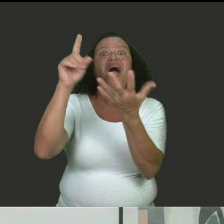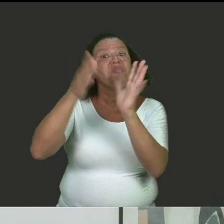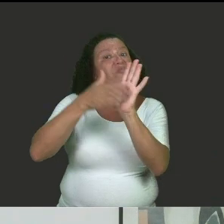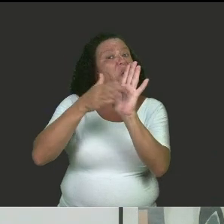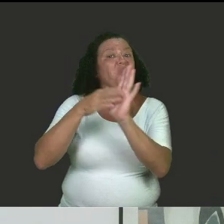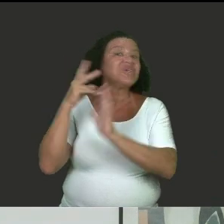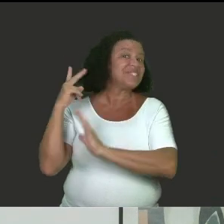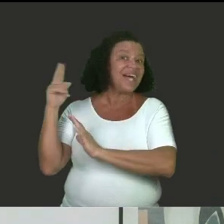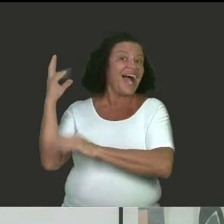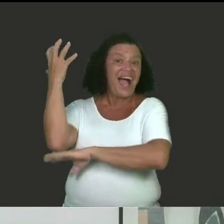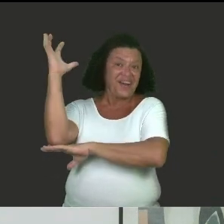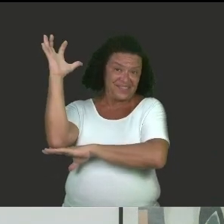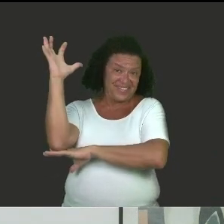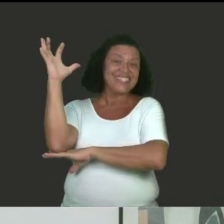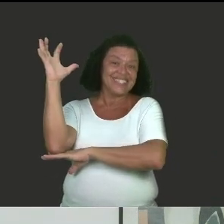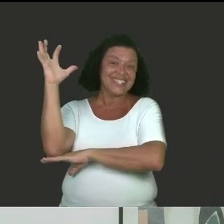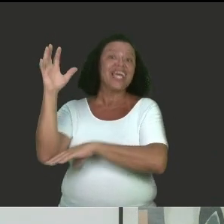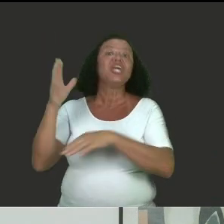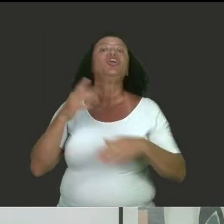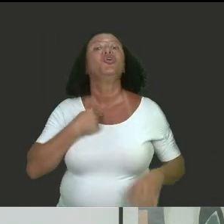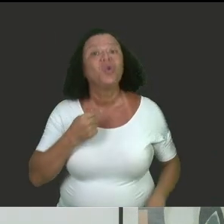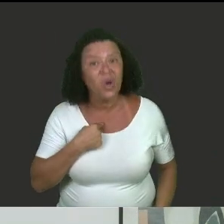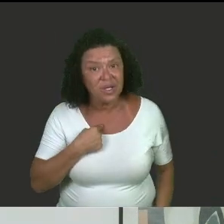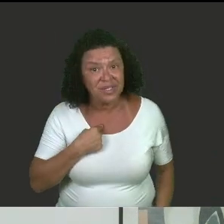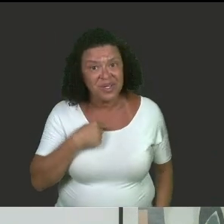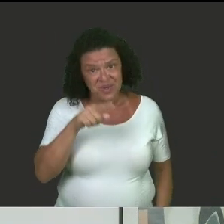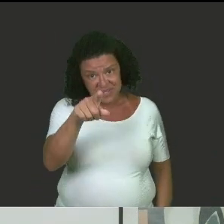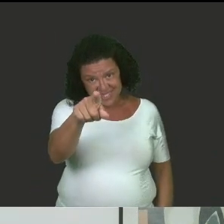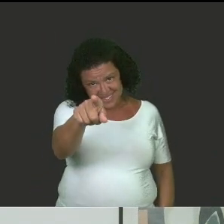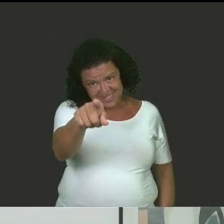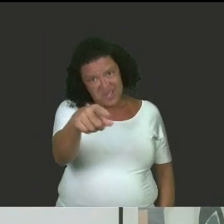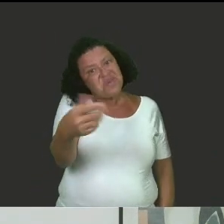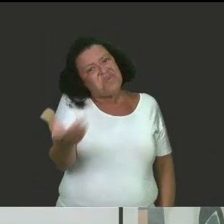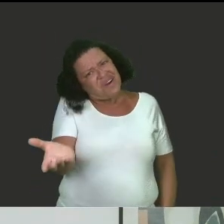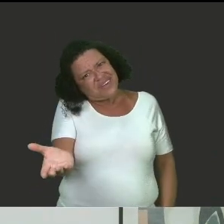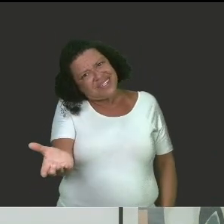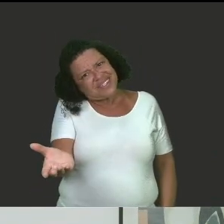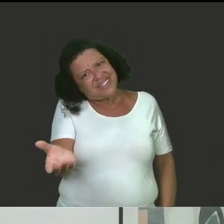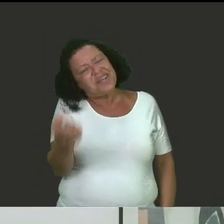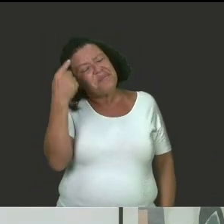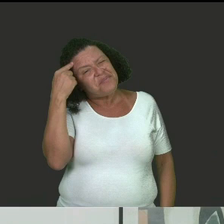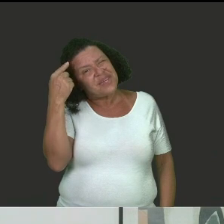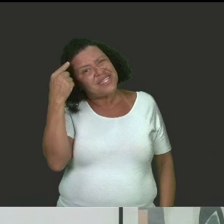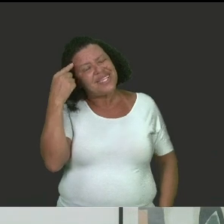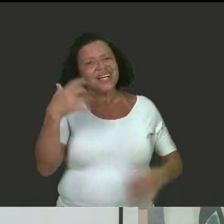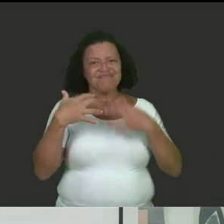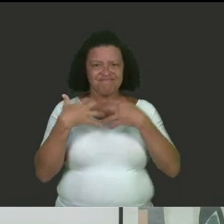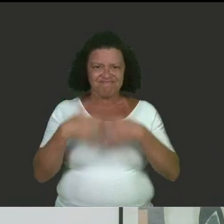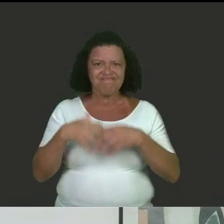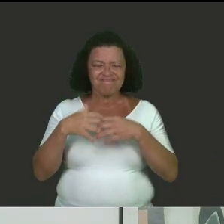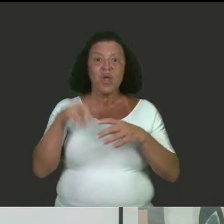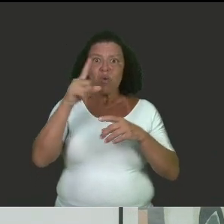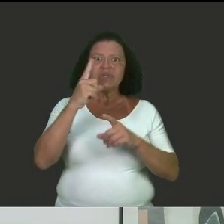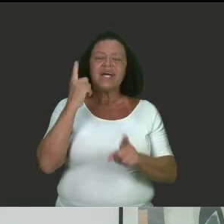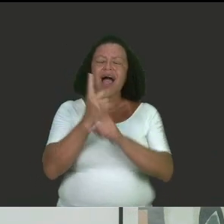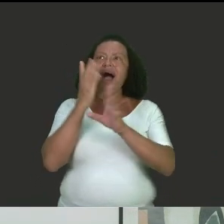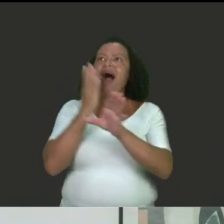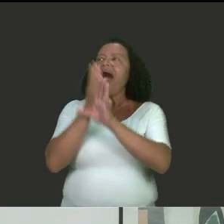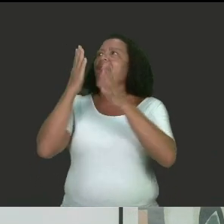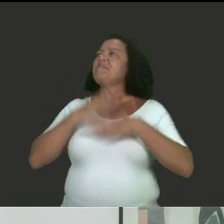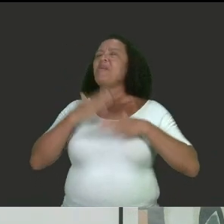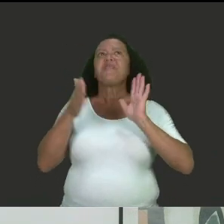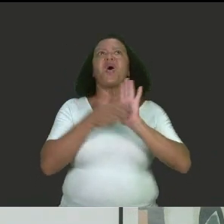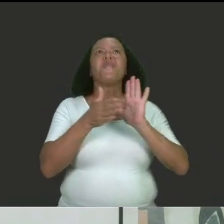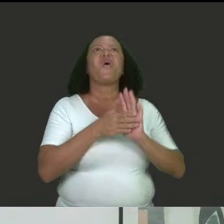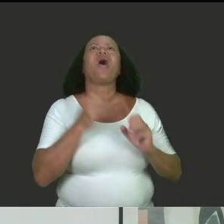dela. Qual é o nosso propósito? É isso que nós temos que refletir. Porque quando nós descobrimos o nosso propósito, a